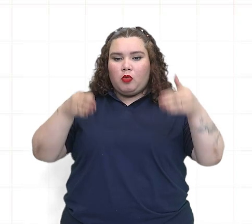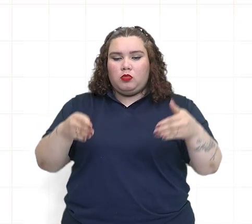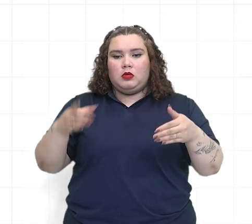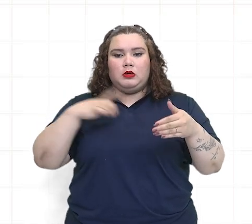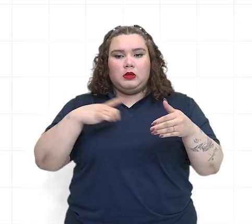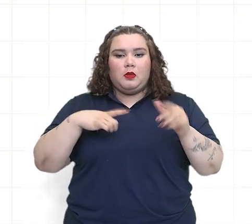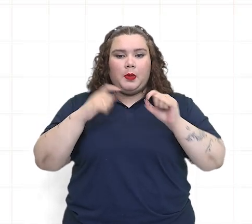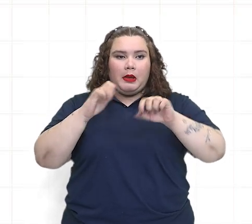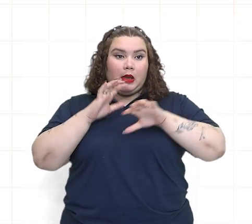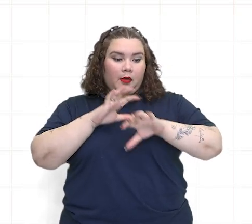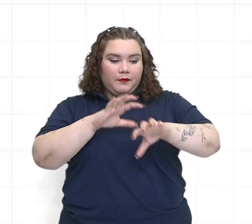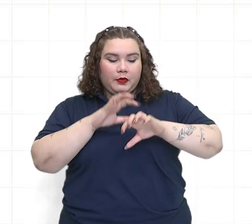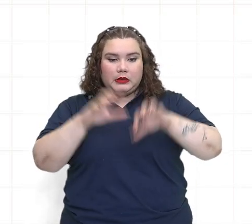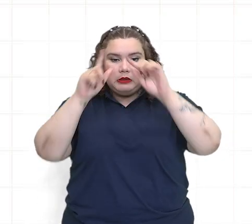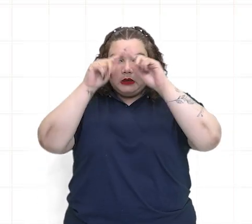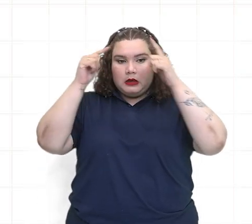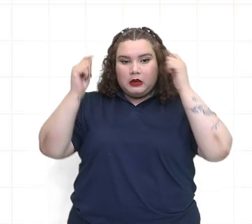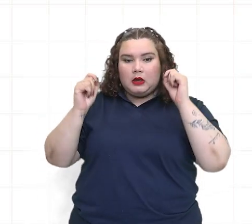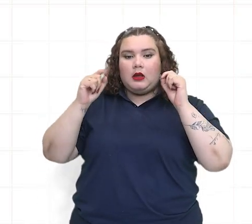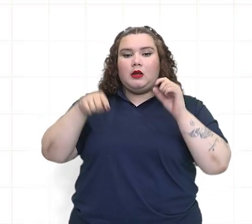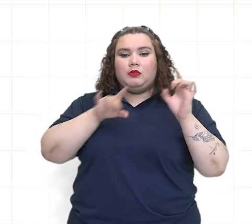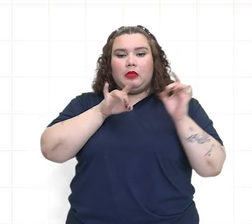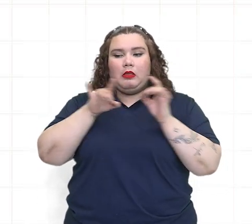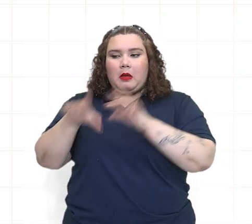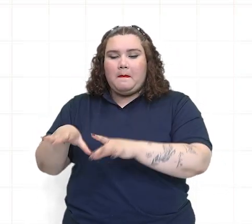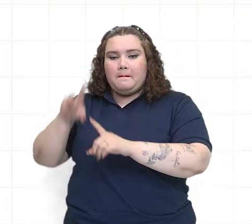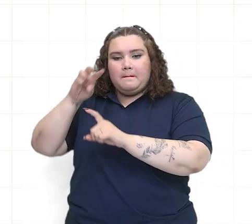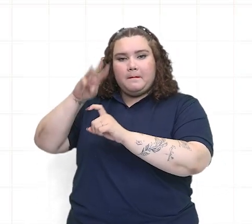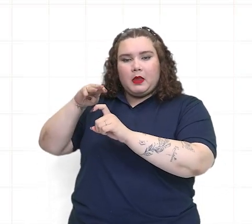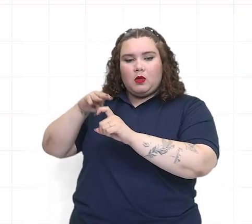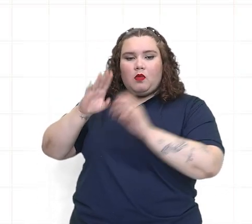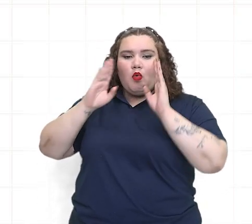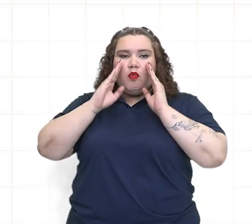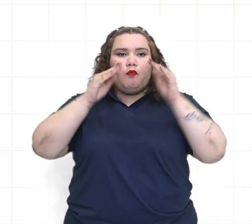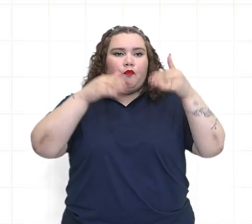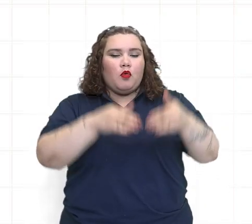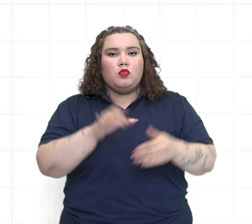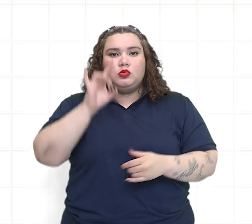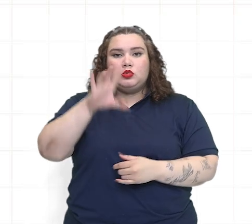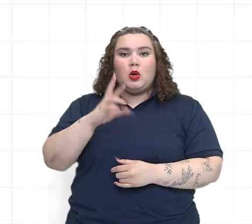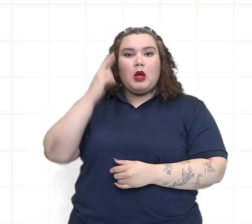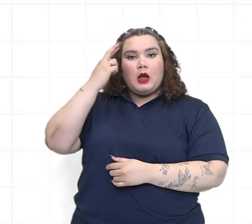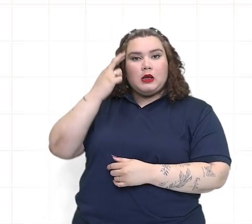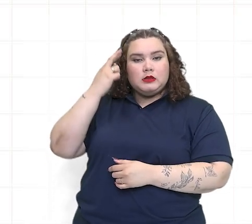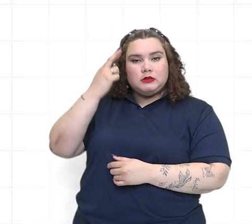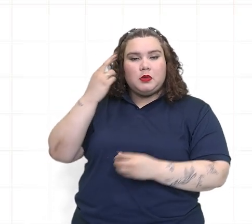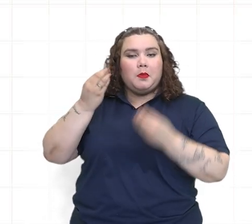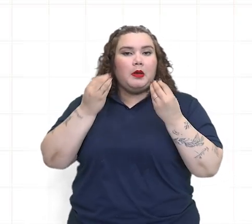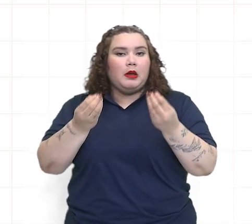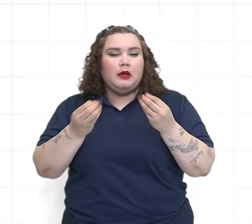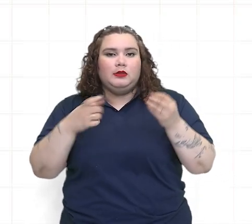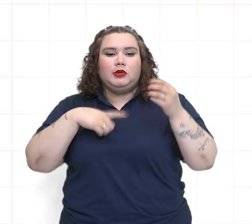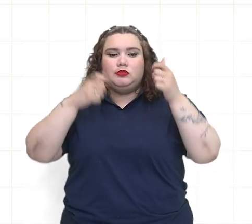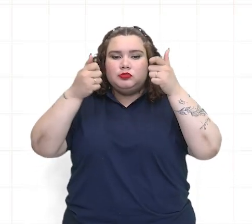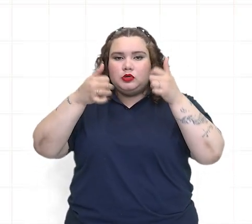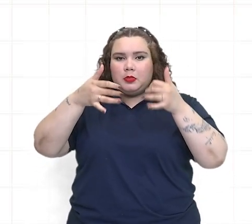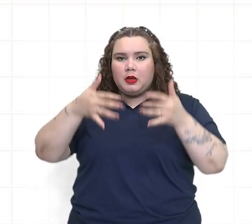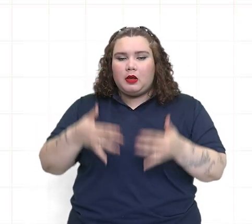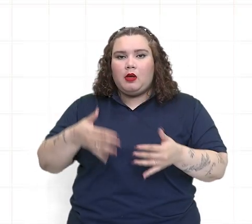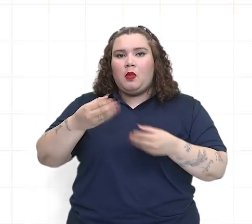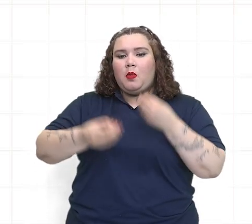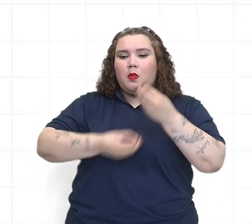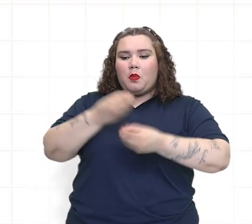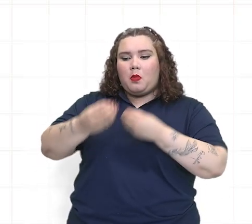Como resultado da influência grega, eles abandonaram os mitos e usaram a razão para